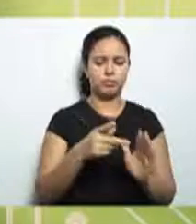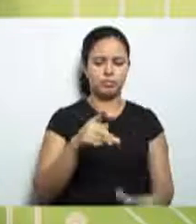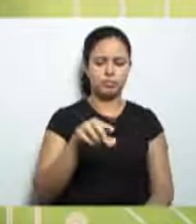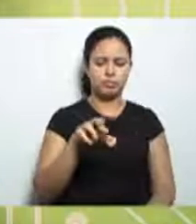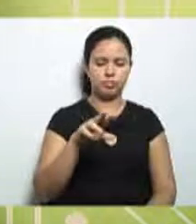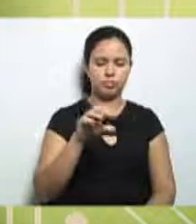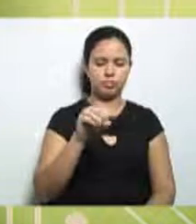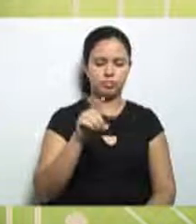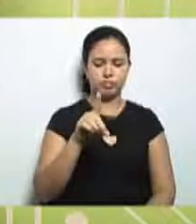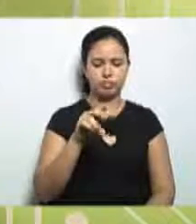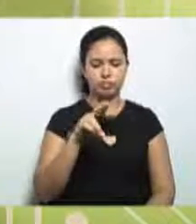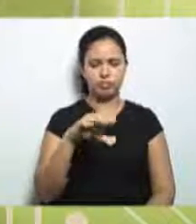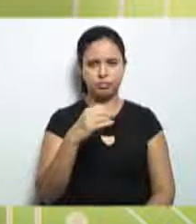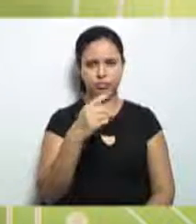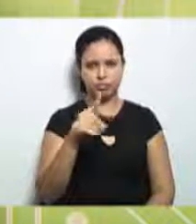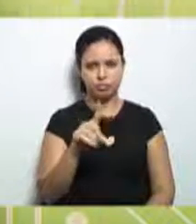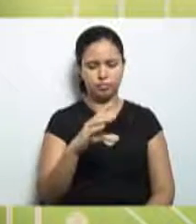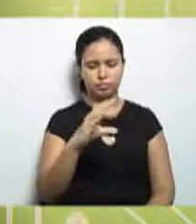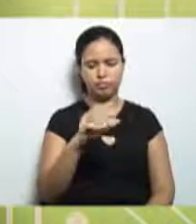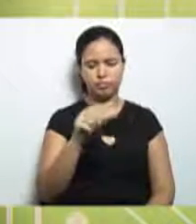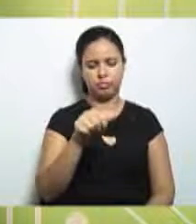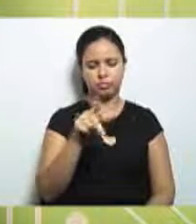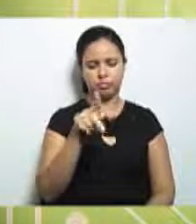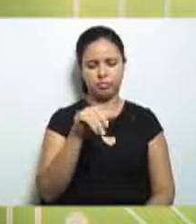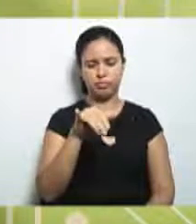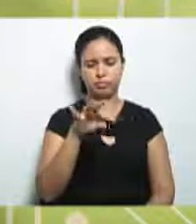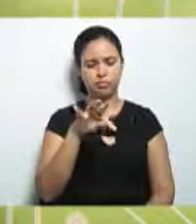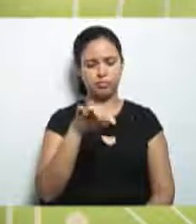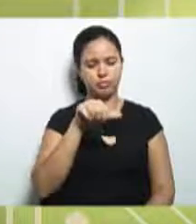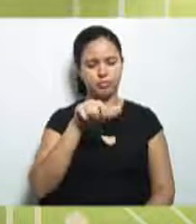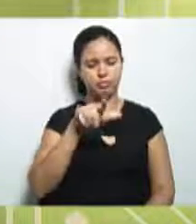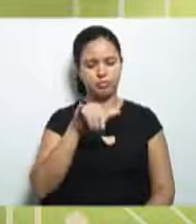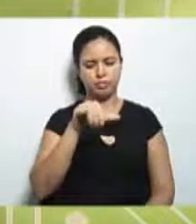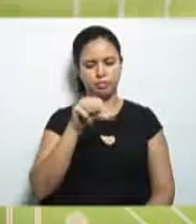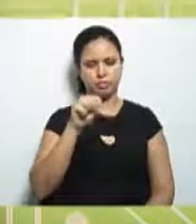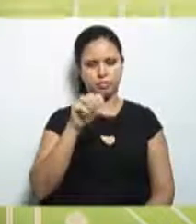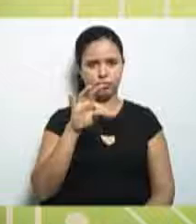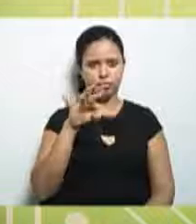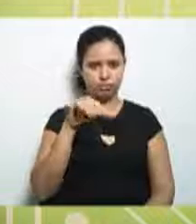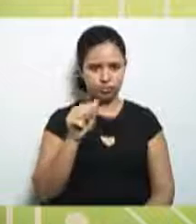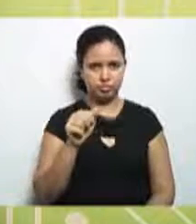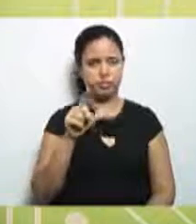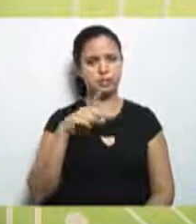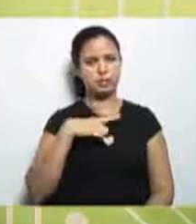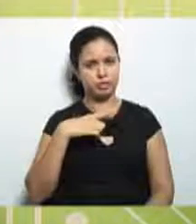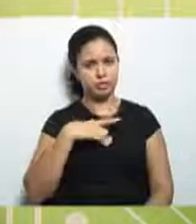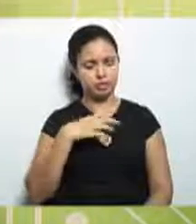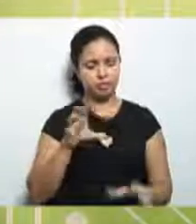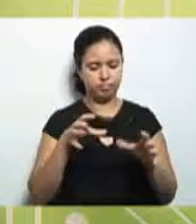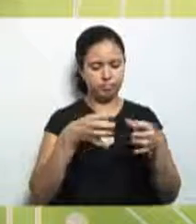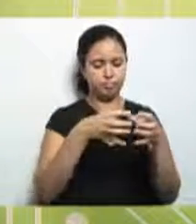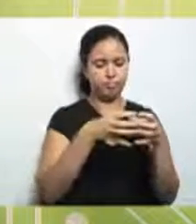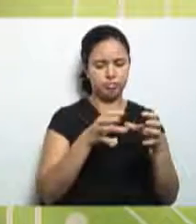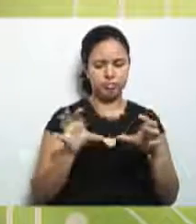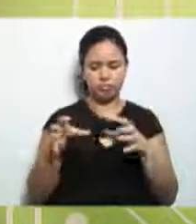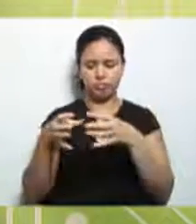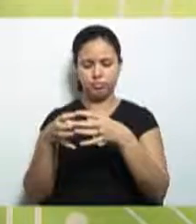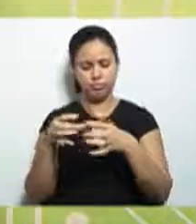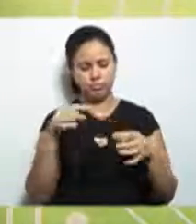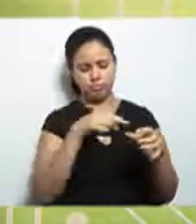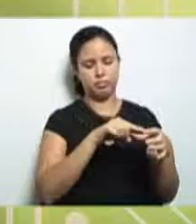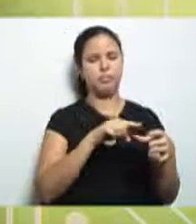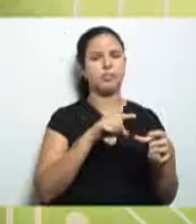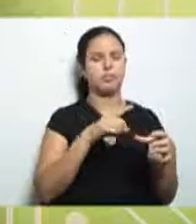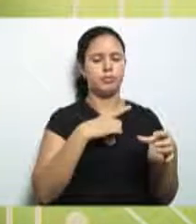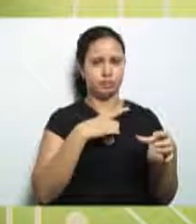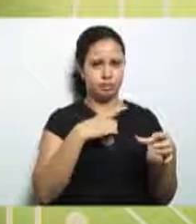está organizado. Existem duas classes distintas, aquelas que possuem os meios de produção e aquelas que não possuem,